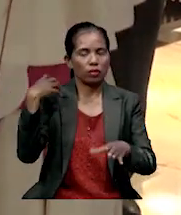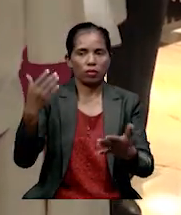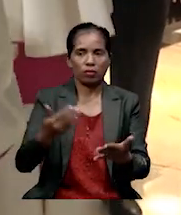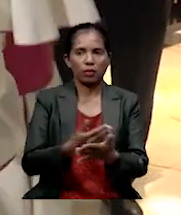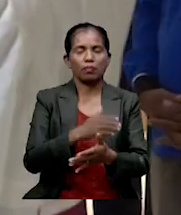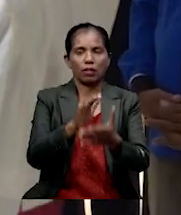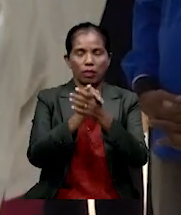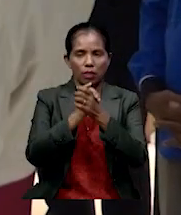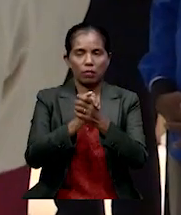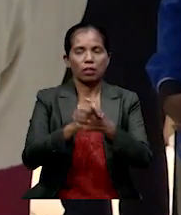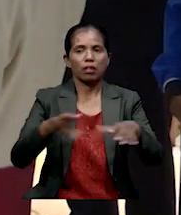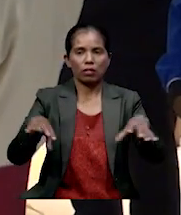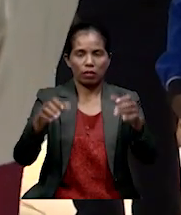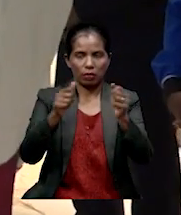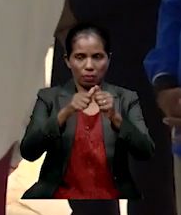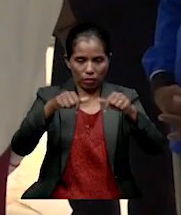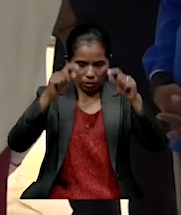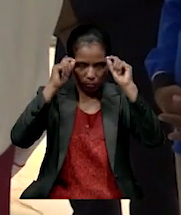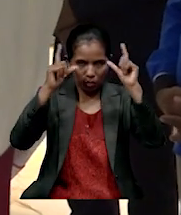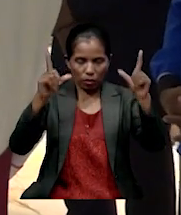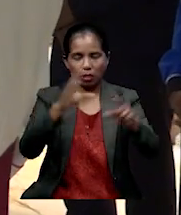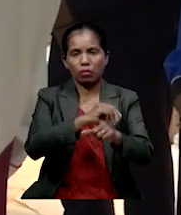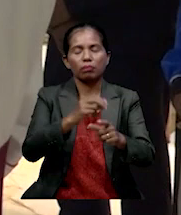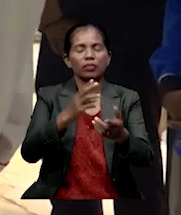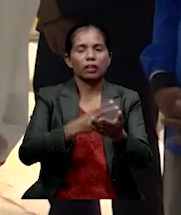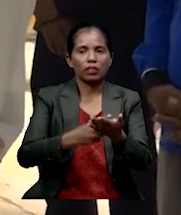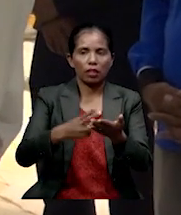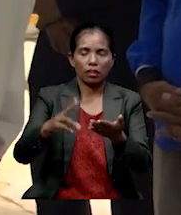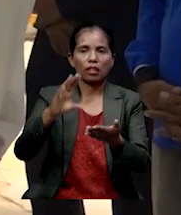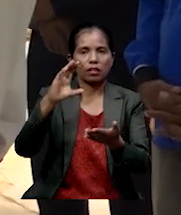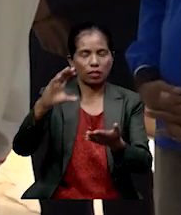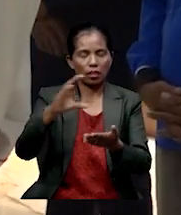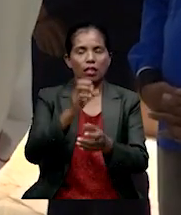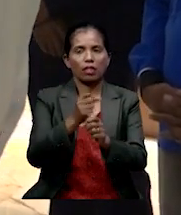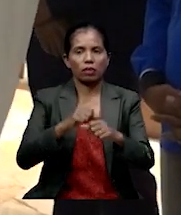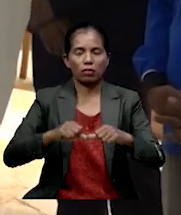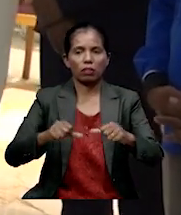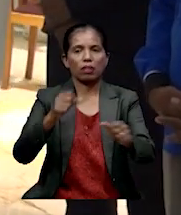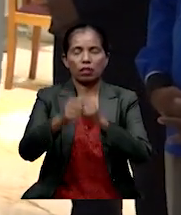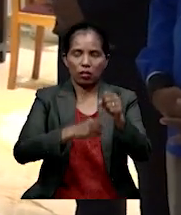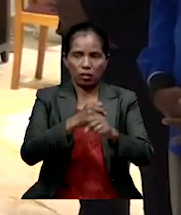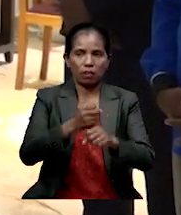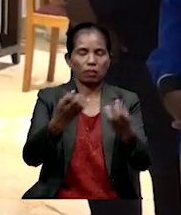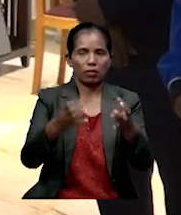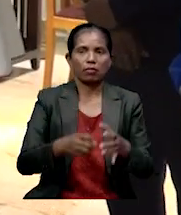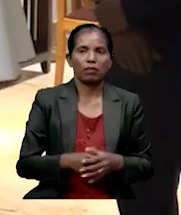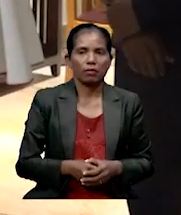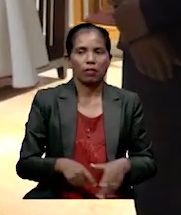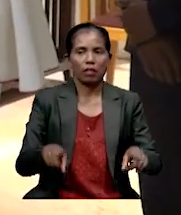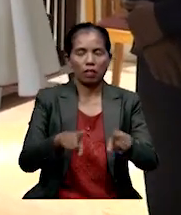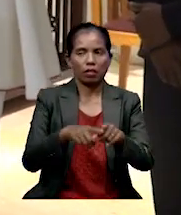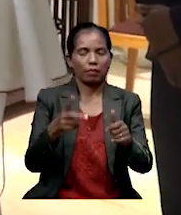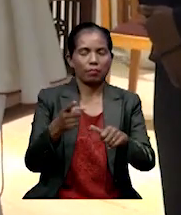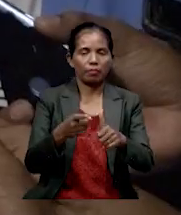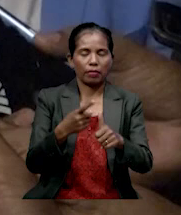Belhamet em Lutan relação entre Timor-Leste e Santa Sé, Nebela Ona e Yatina Mbarak Nialaran. O né, nessa primeira vez,